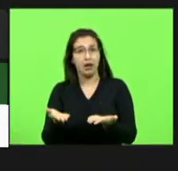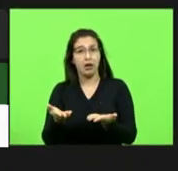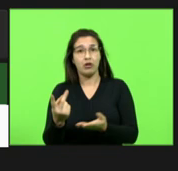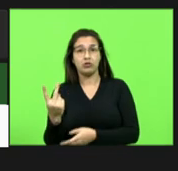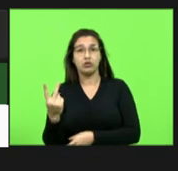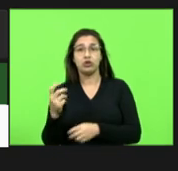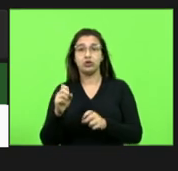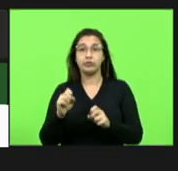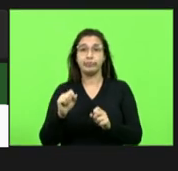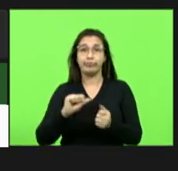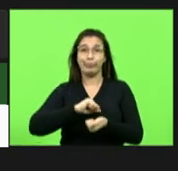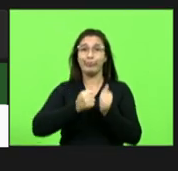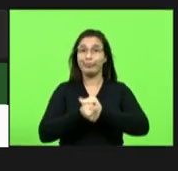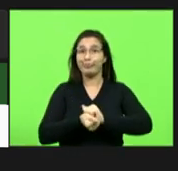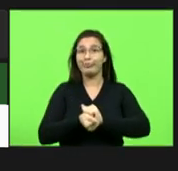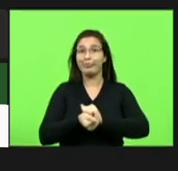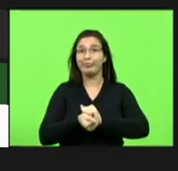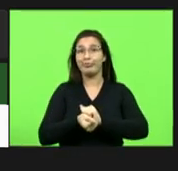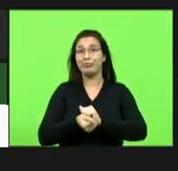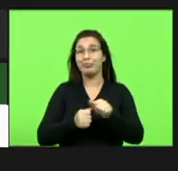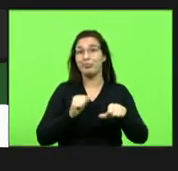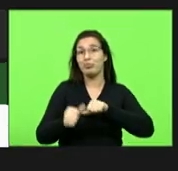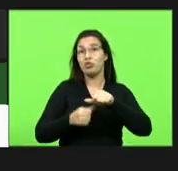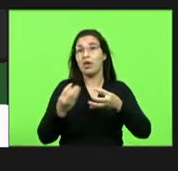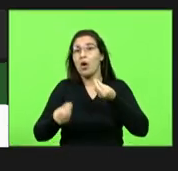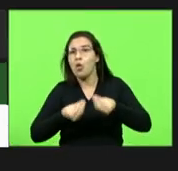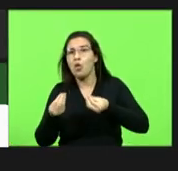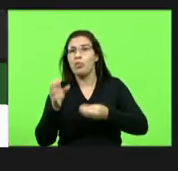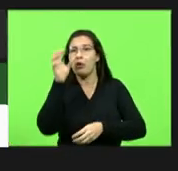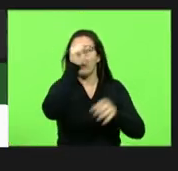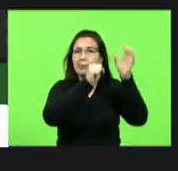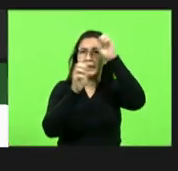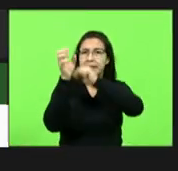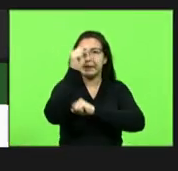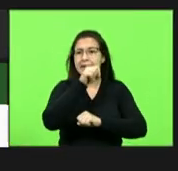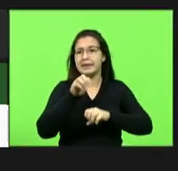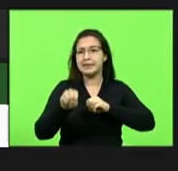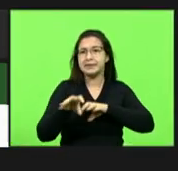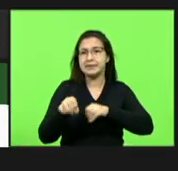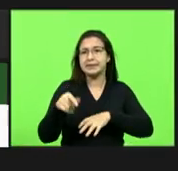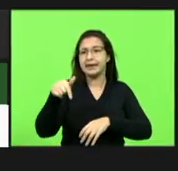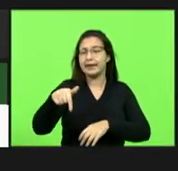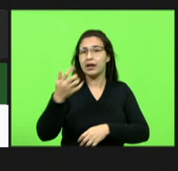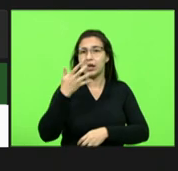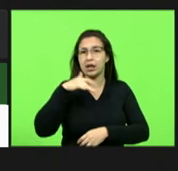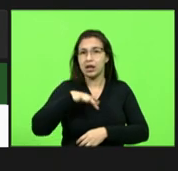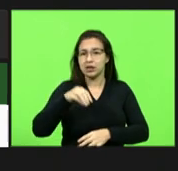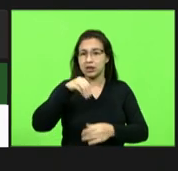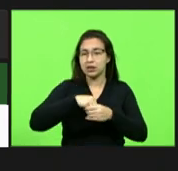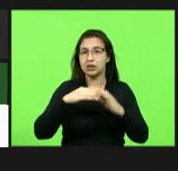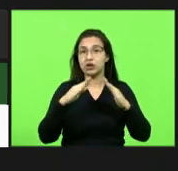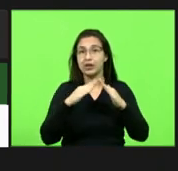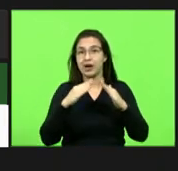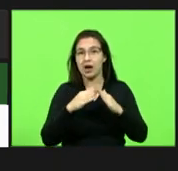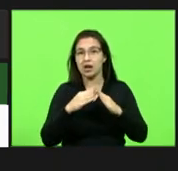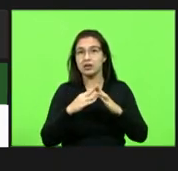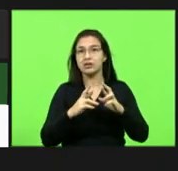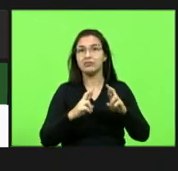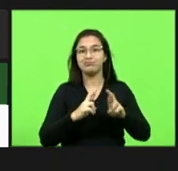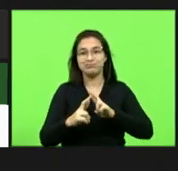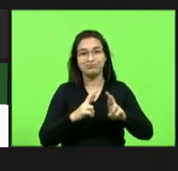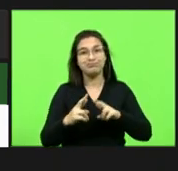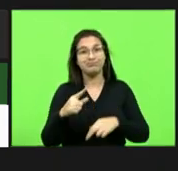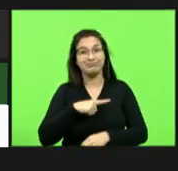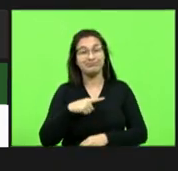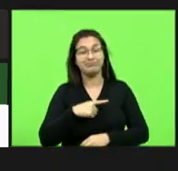hora para outra a uma nova forma de aprender, a uma nova forma de ensinar e de se relacionar também. E esse pedido de